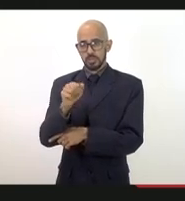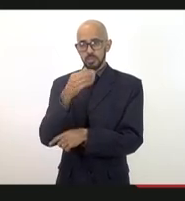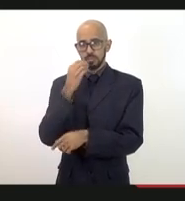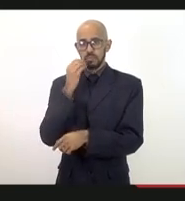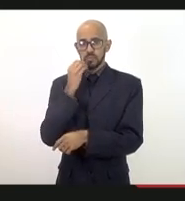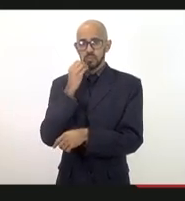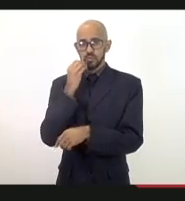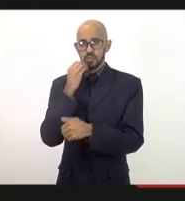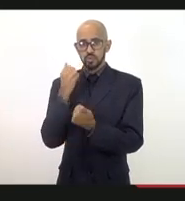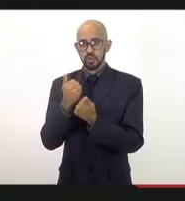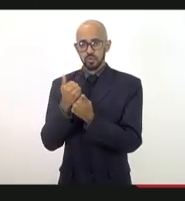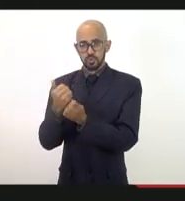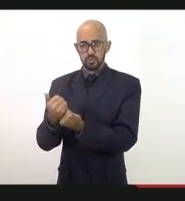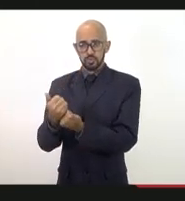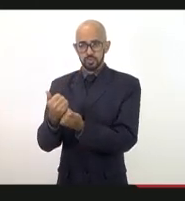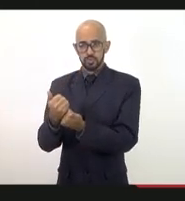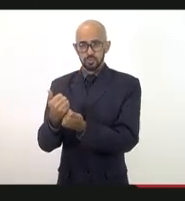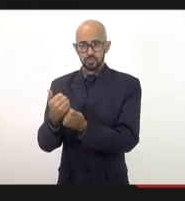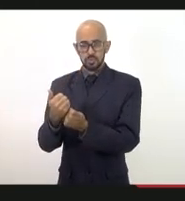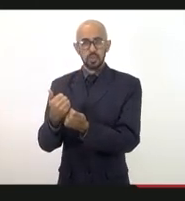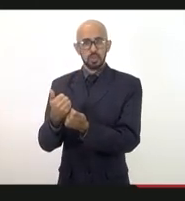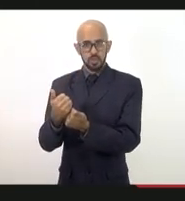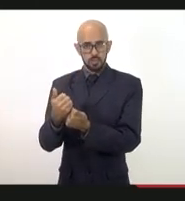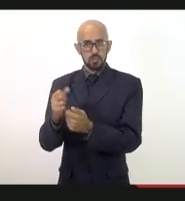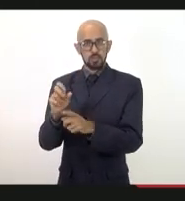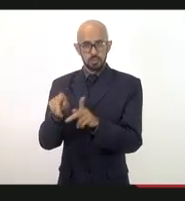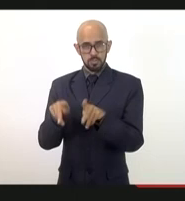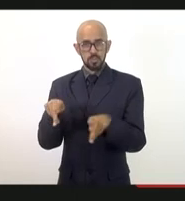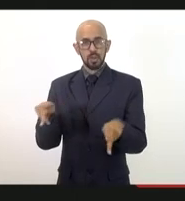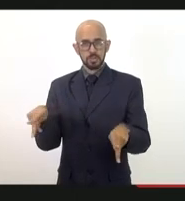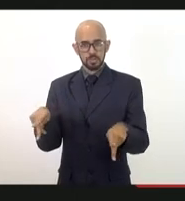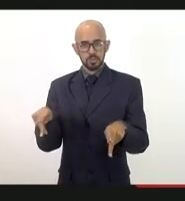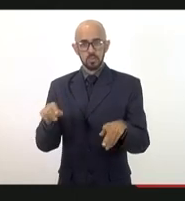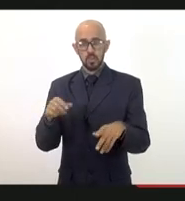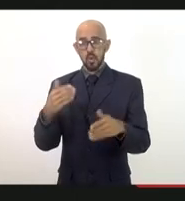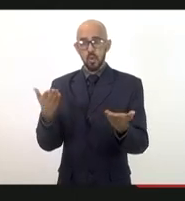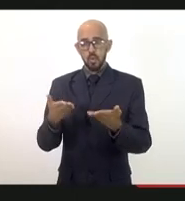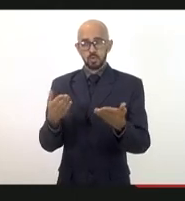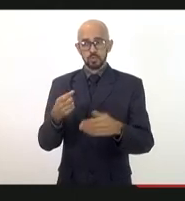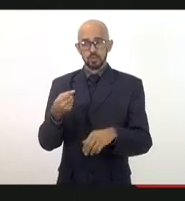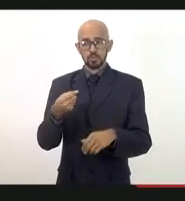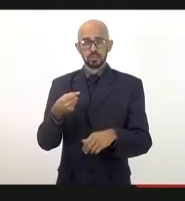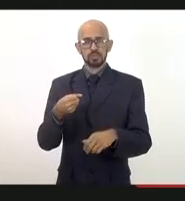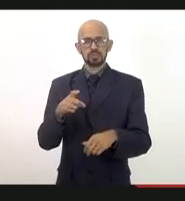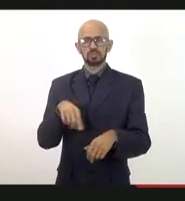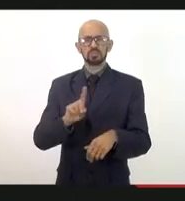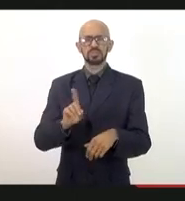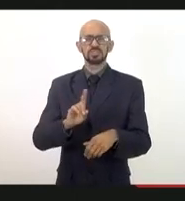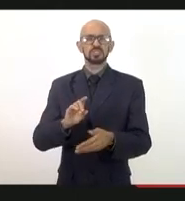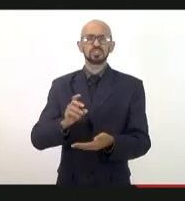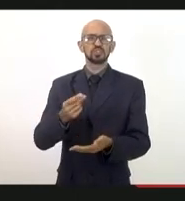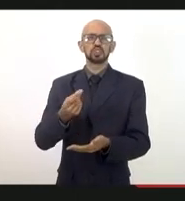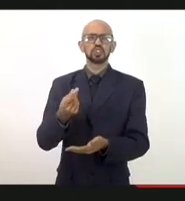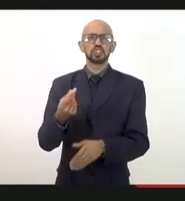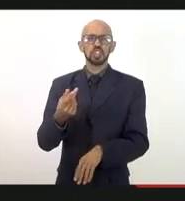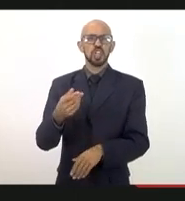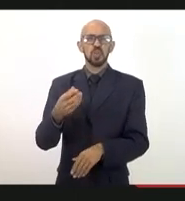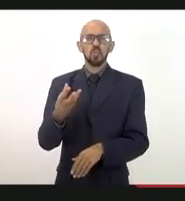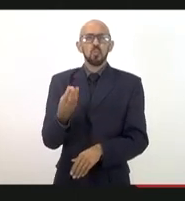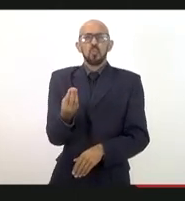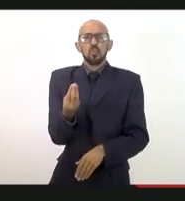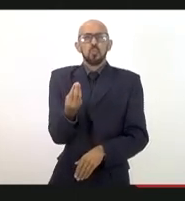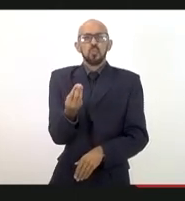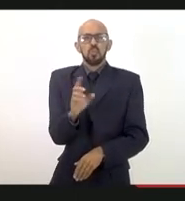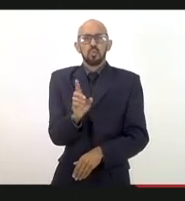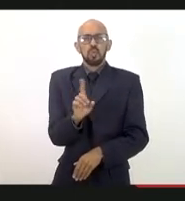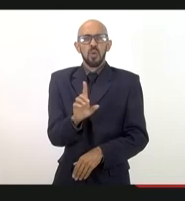dando assistência à população. Hoje, se a gente tivesse... Não precisa de muita verba. Eu aproveito o